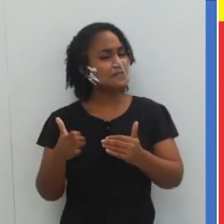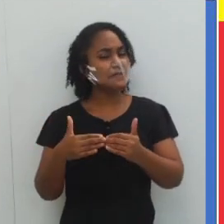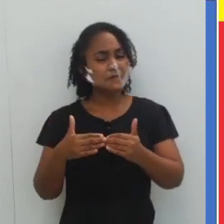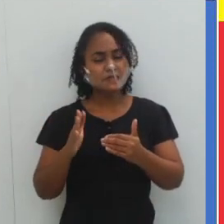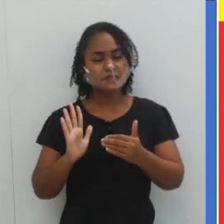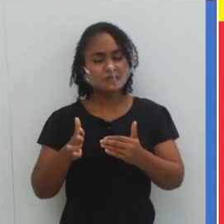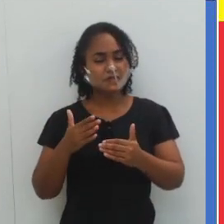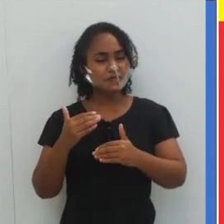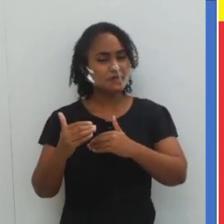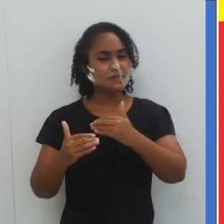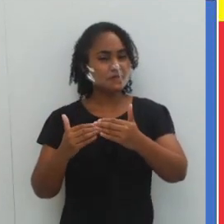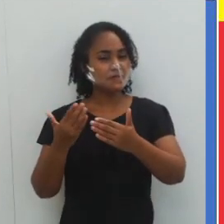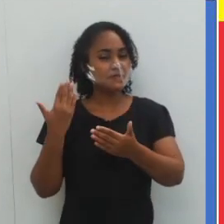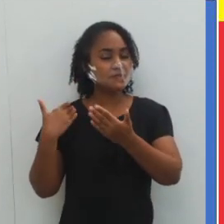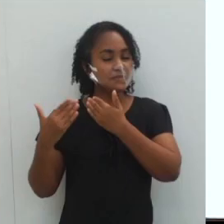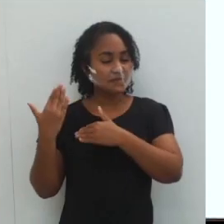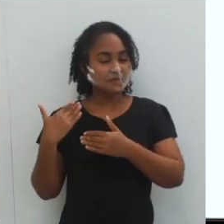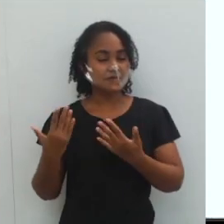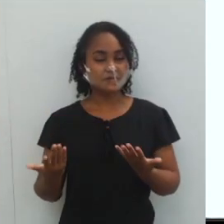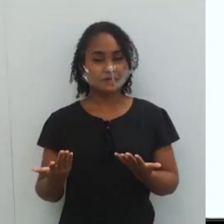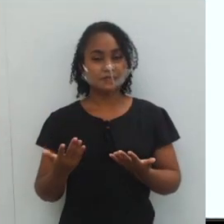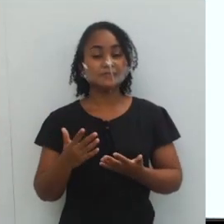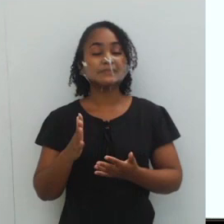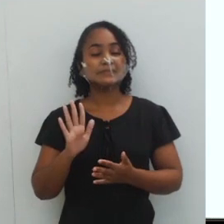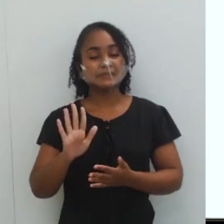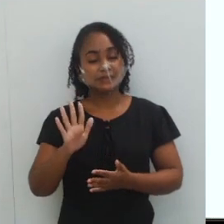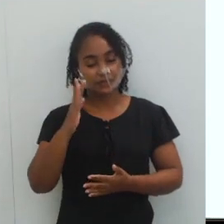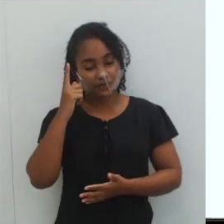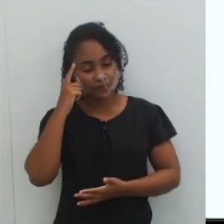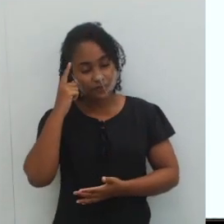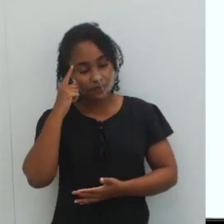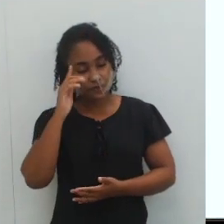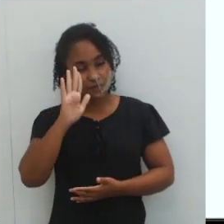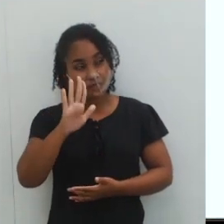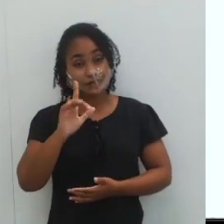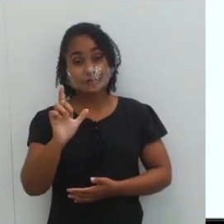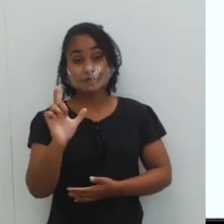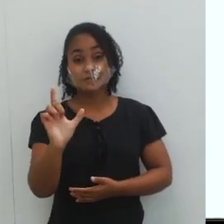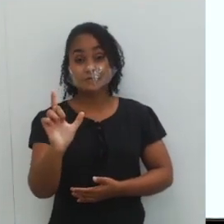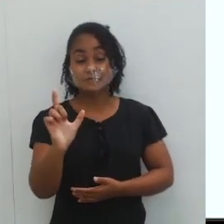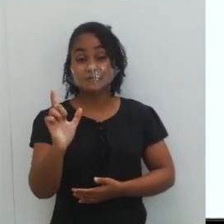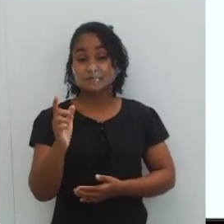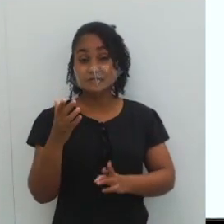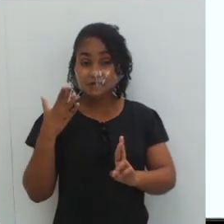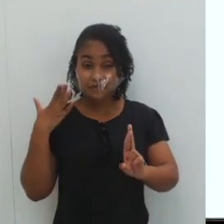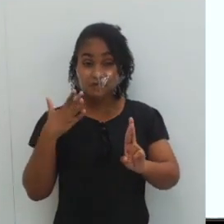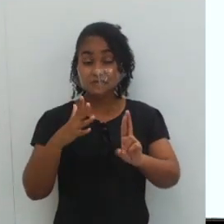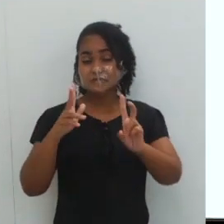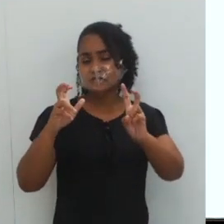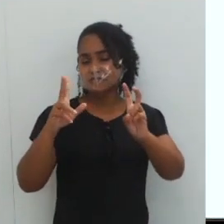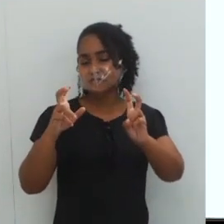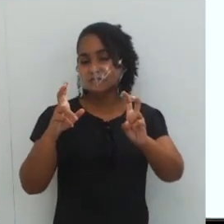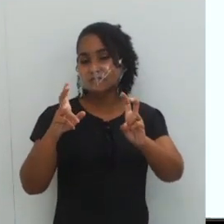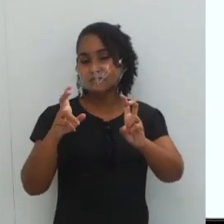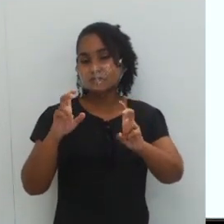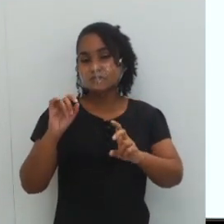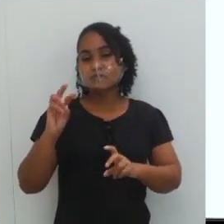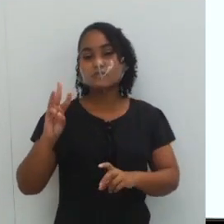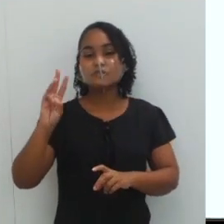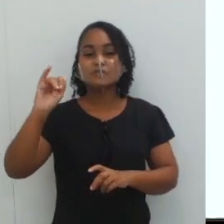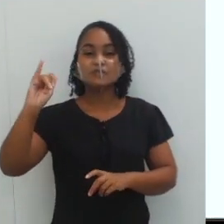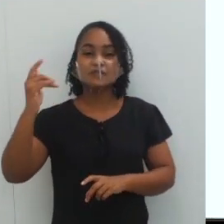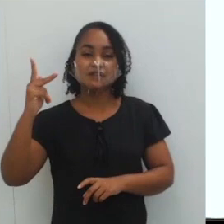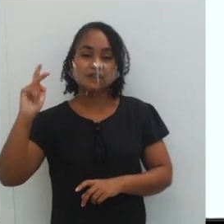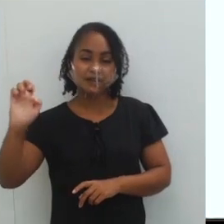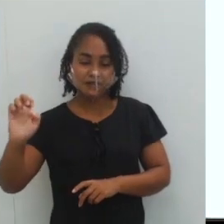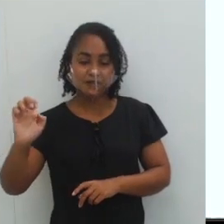terminou, ele está em progresso? Vai ser bem interessante a gente pensar isso. A palavra-chave para esse tempo é